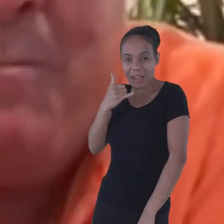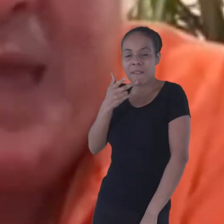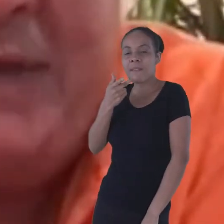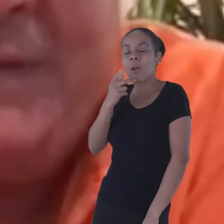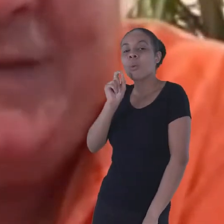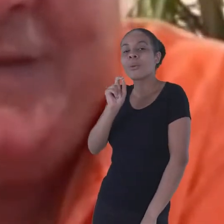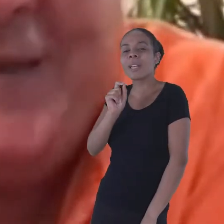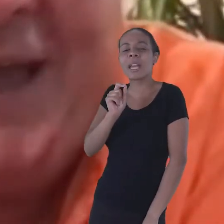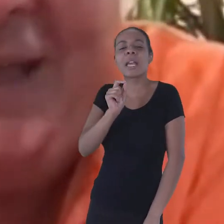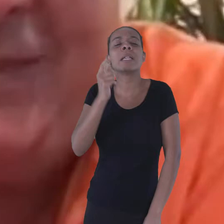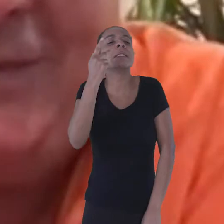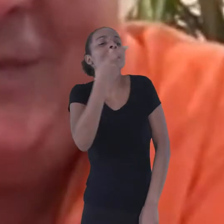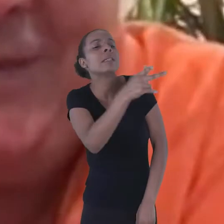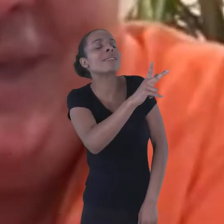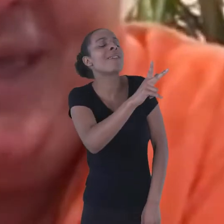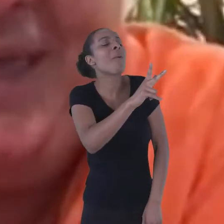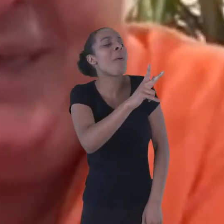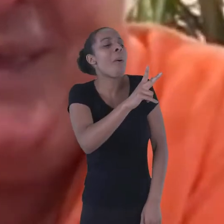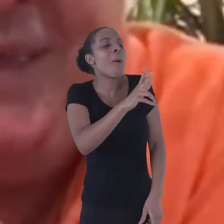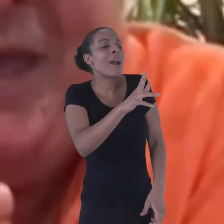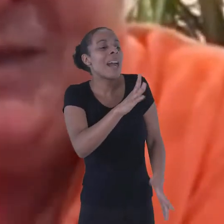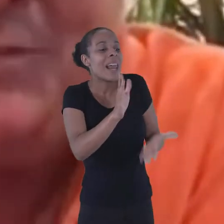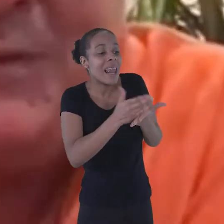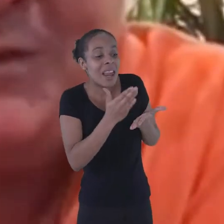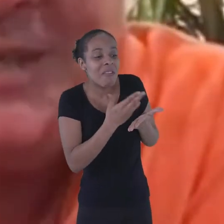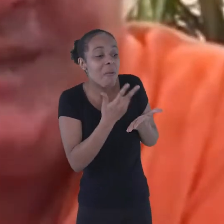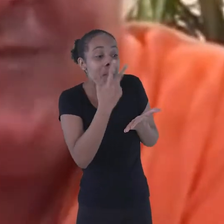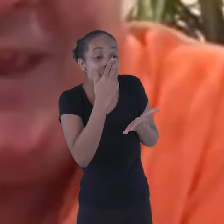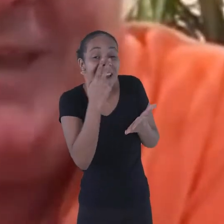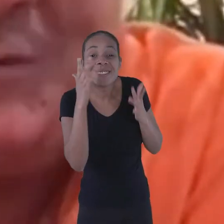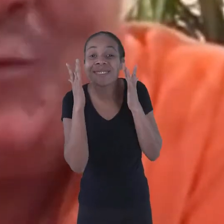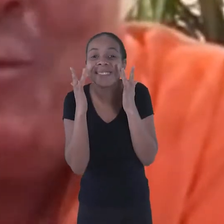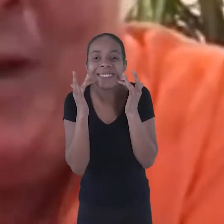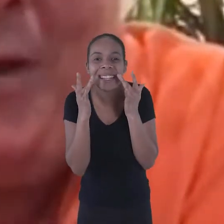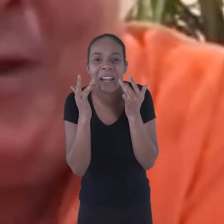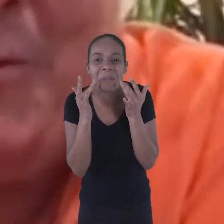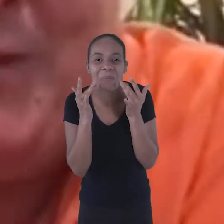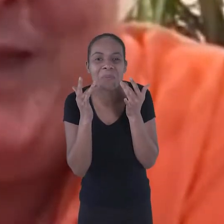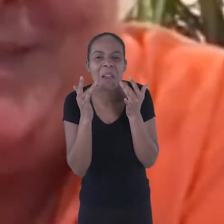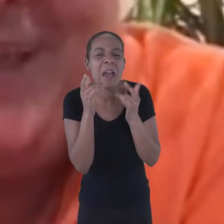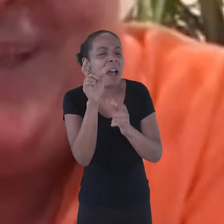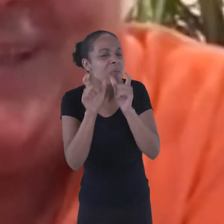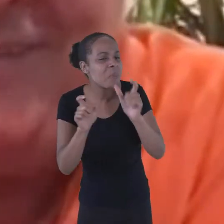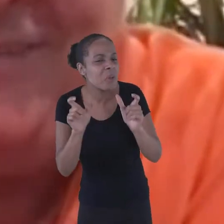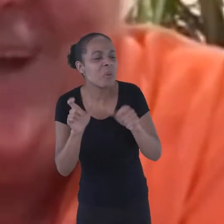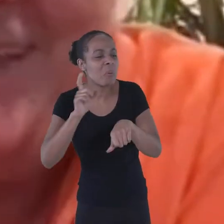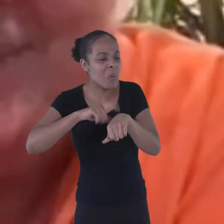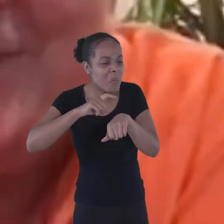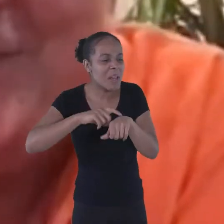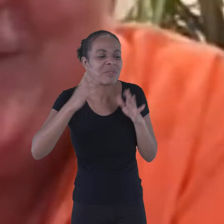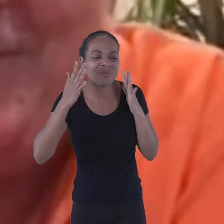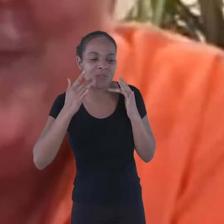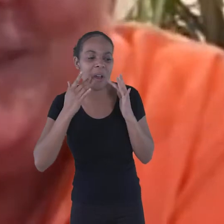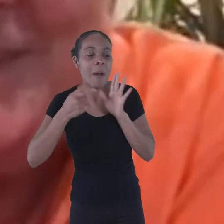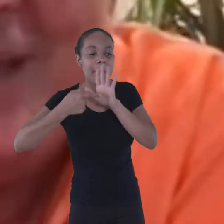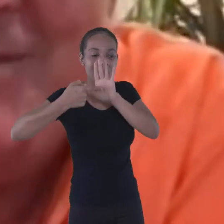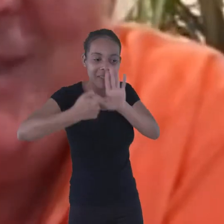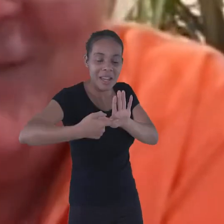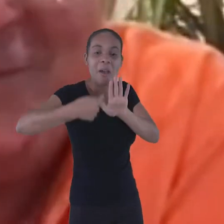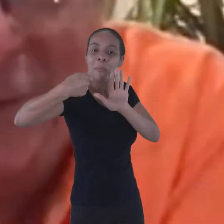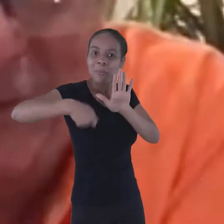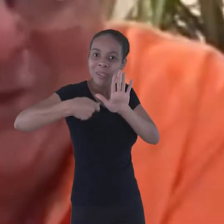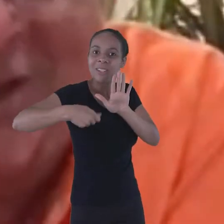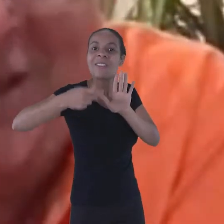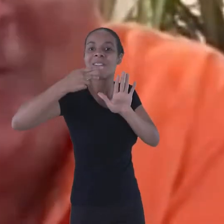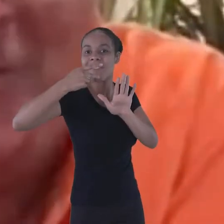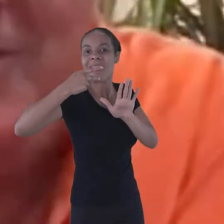é uma peça de teatro, as pessoas têm que falar isso no palco, etc. E tal. Várias pessoas já me disseram